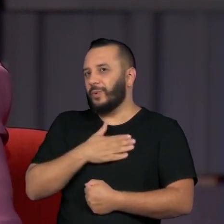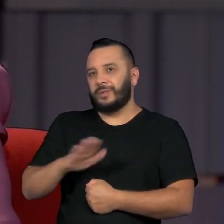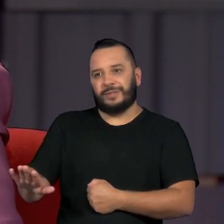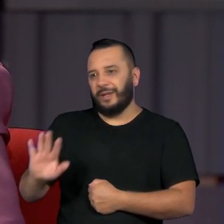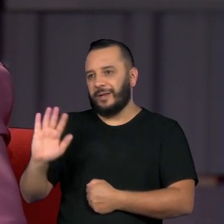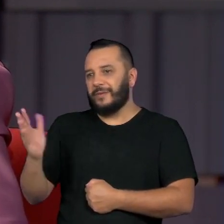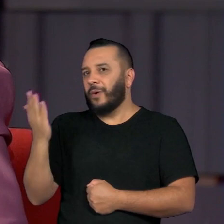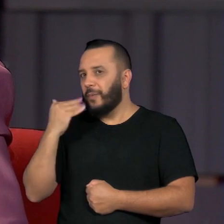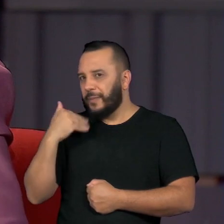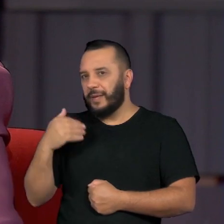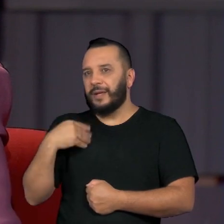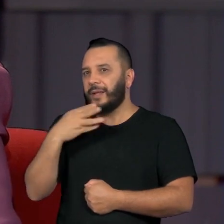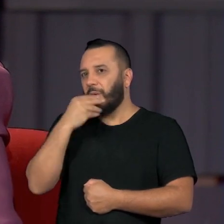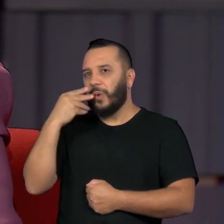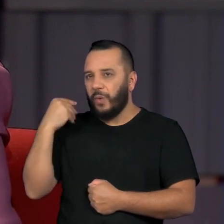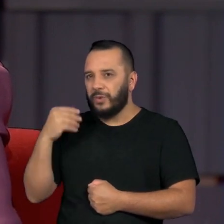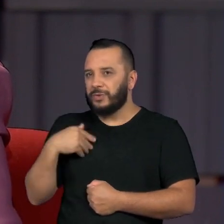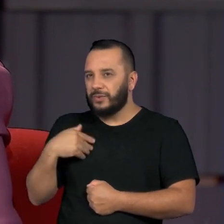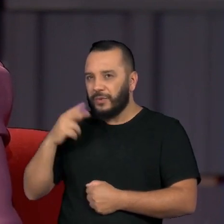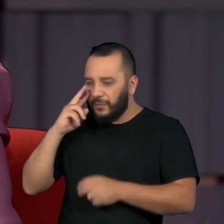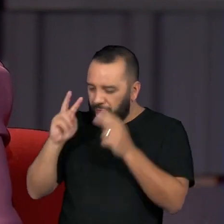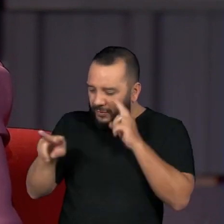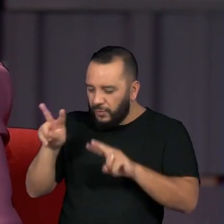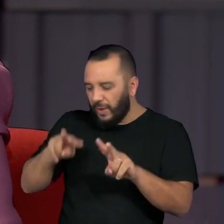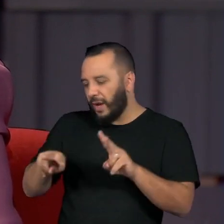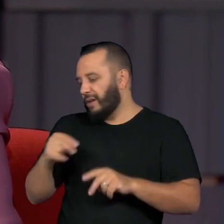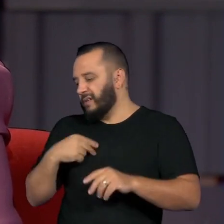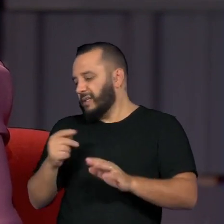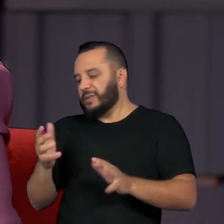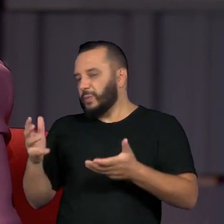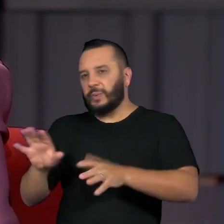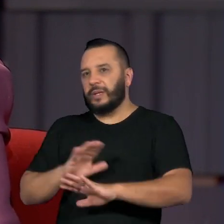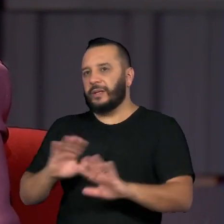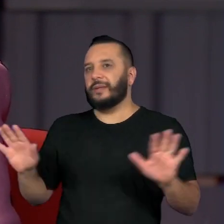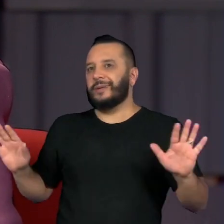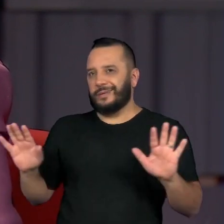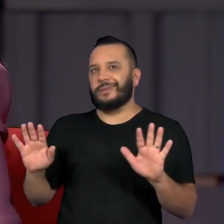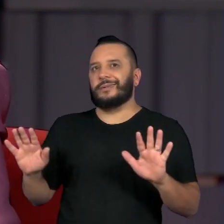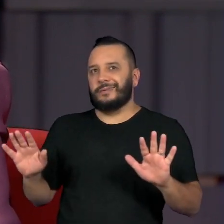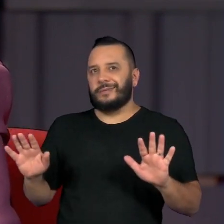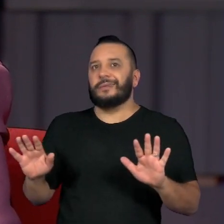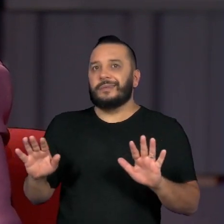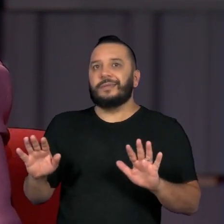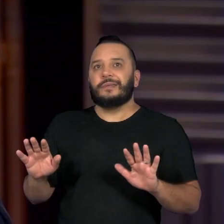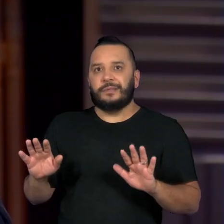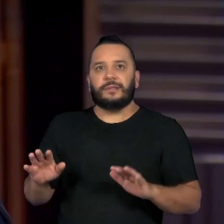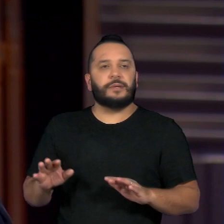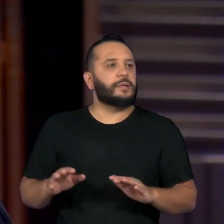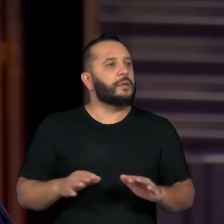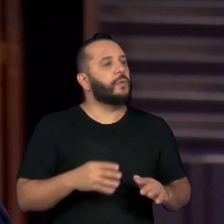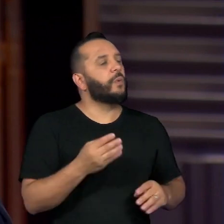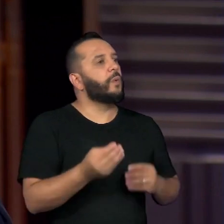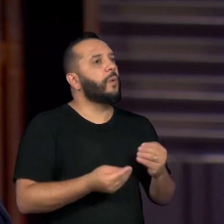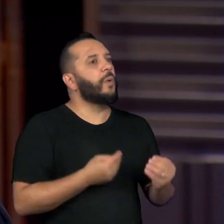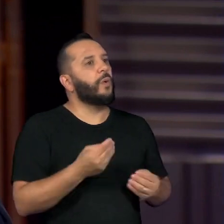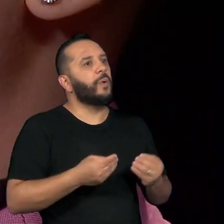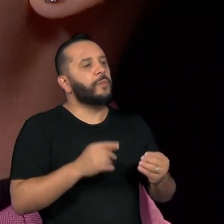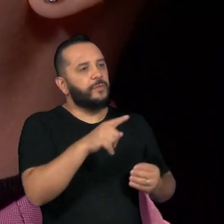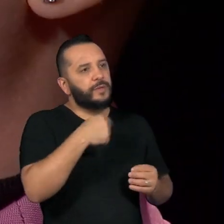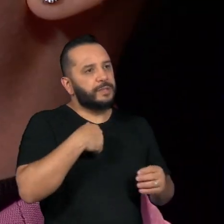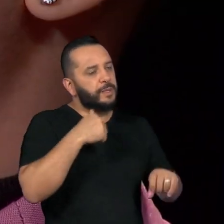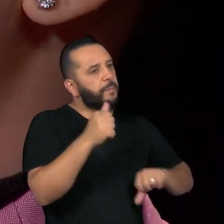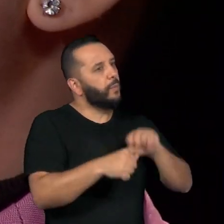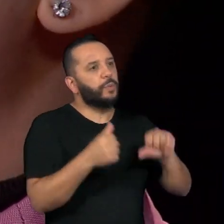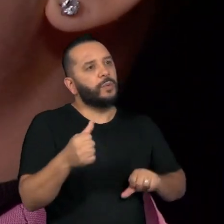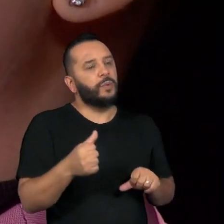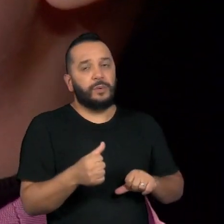os gostos, a aparência já não queria. Então, a seletividade alimentar é muito séria. E quando que virou essa chave?